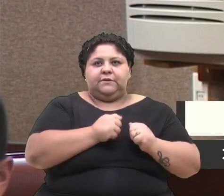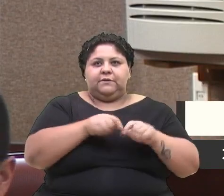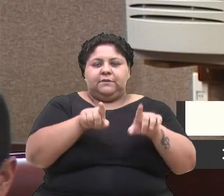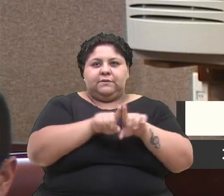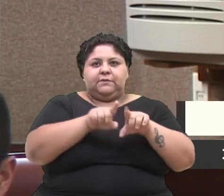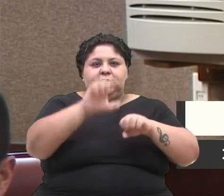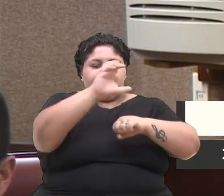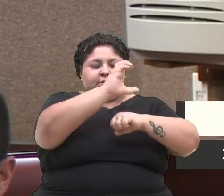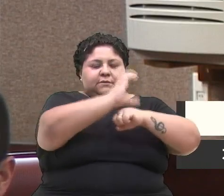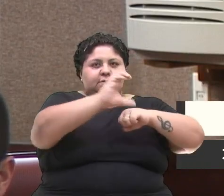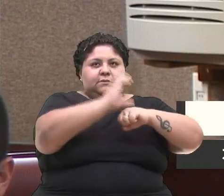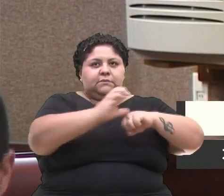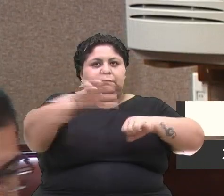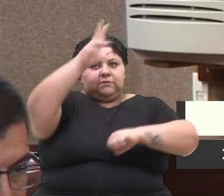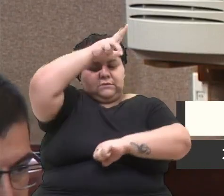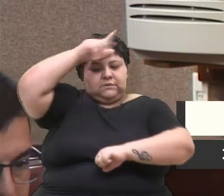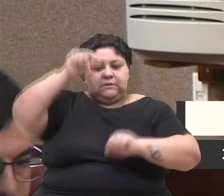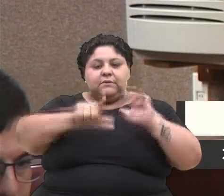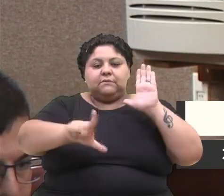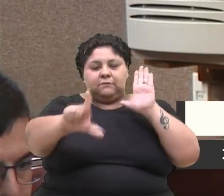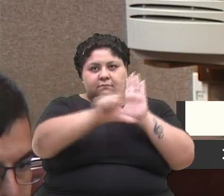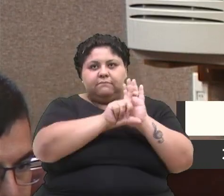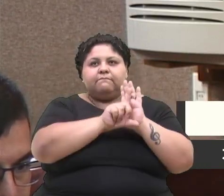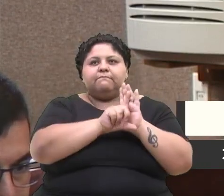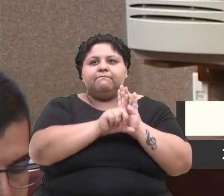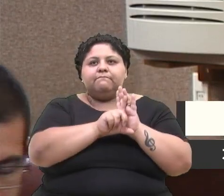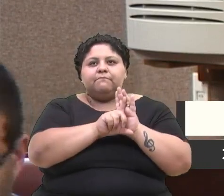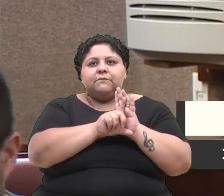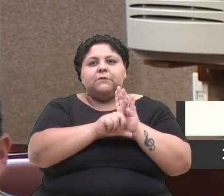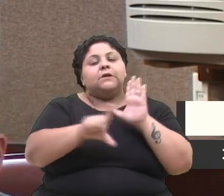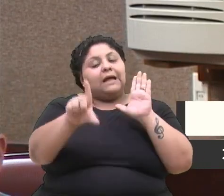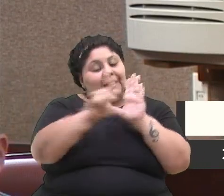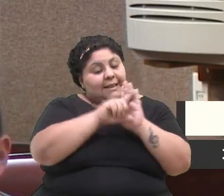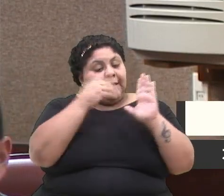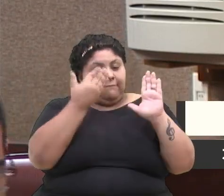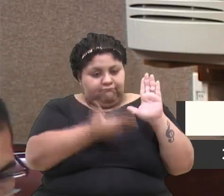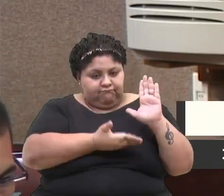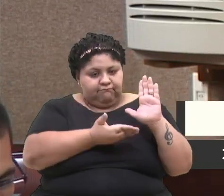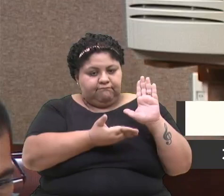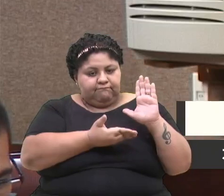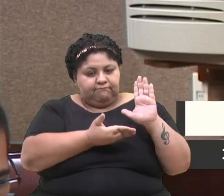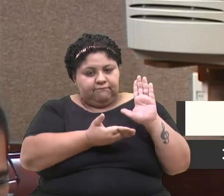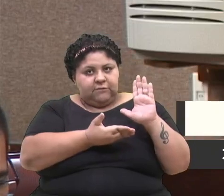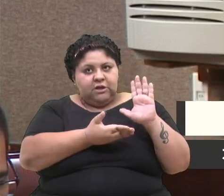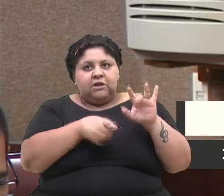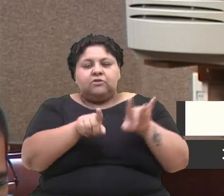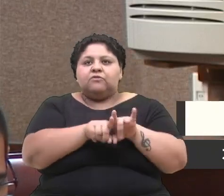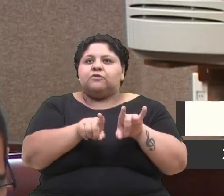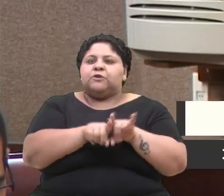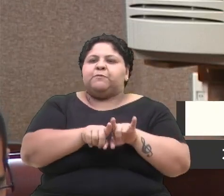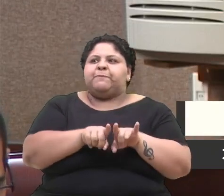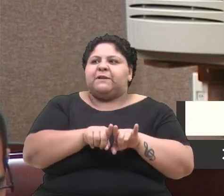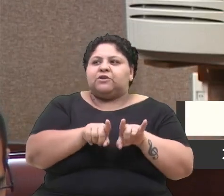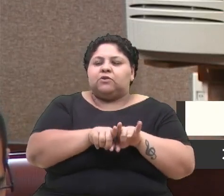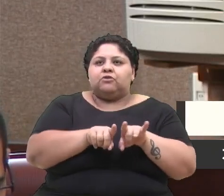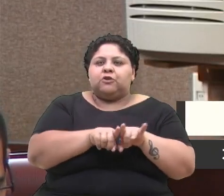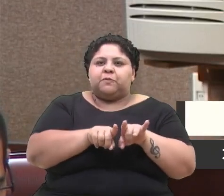Lei Orgânica Municipal, além de farta orientação jurisprudencial.